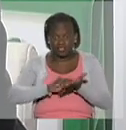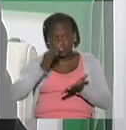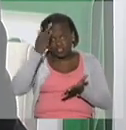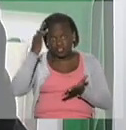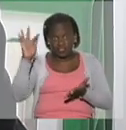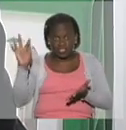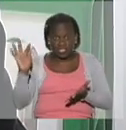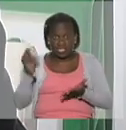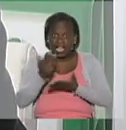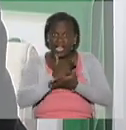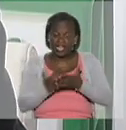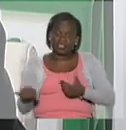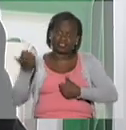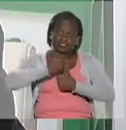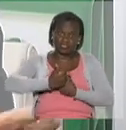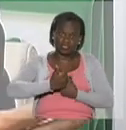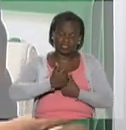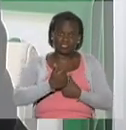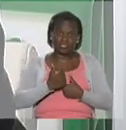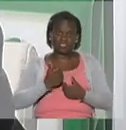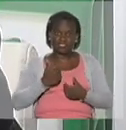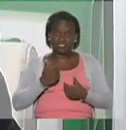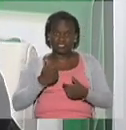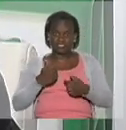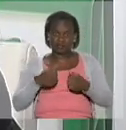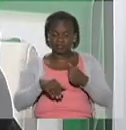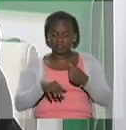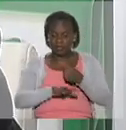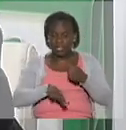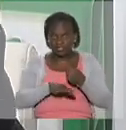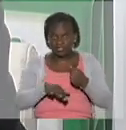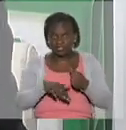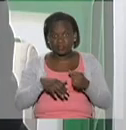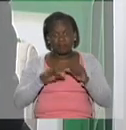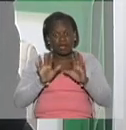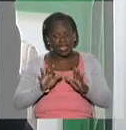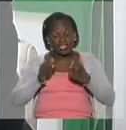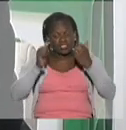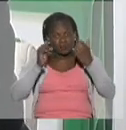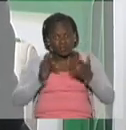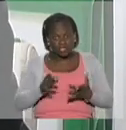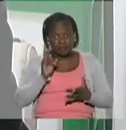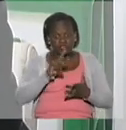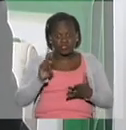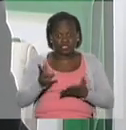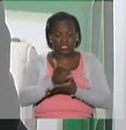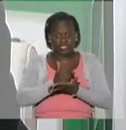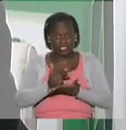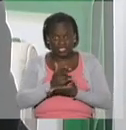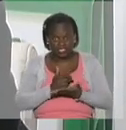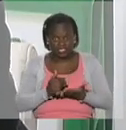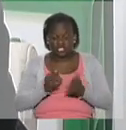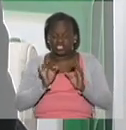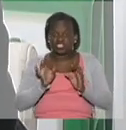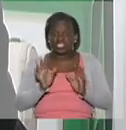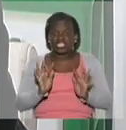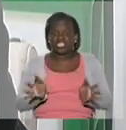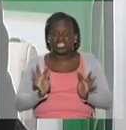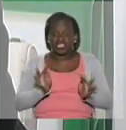ausência da filosofia, a arte acaba suprindo essa falta que você falou nos anos básicos. Quando a abordagem do professor de arte, ela